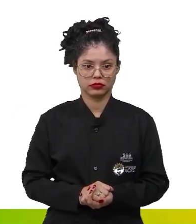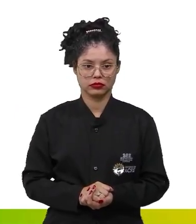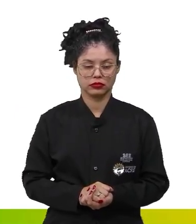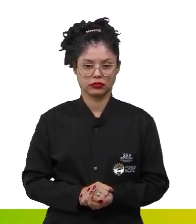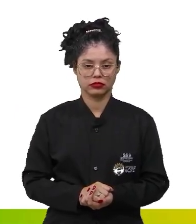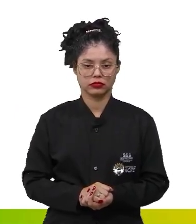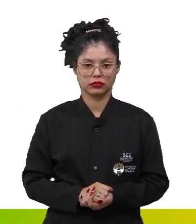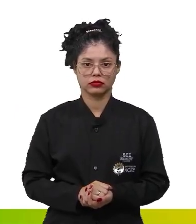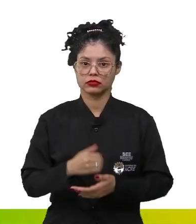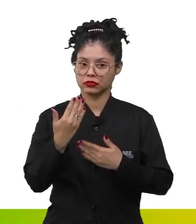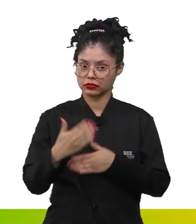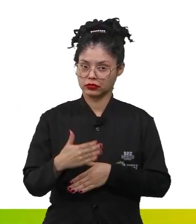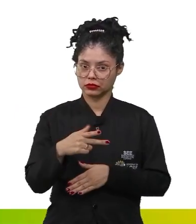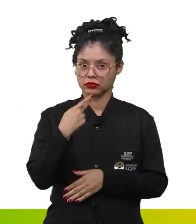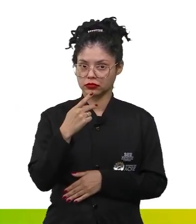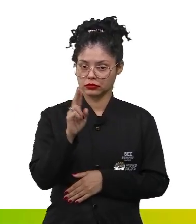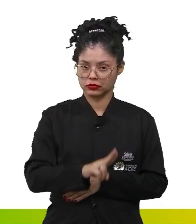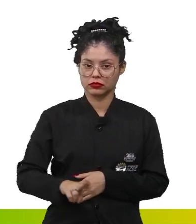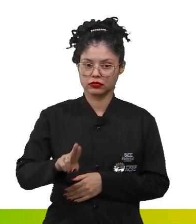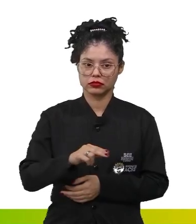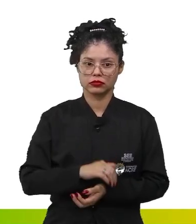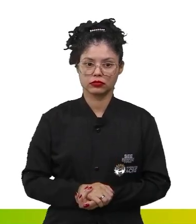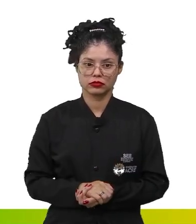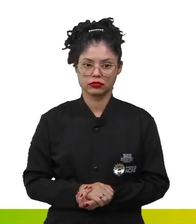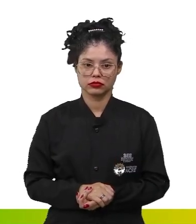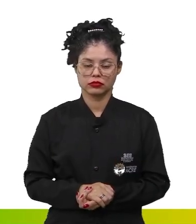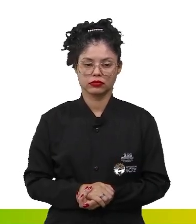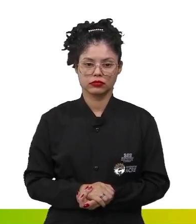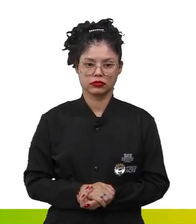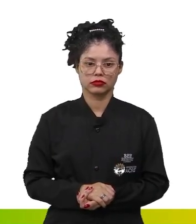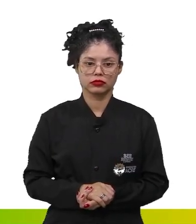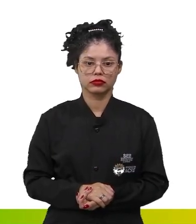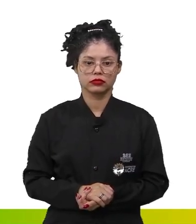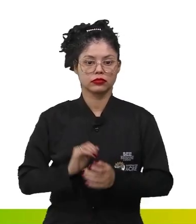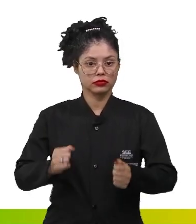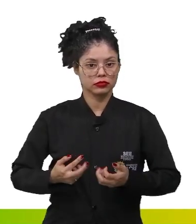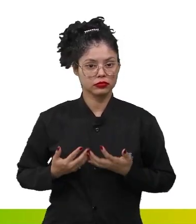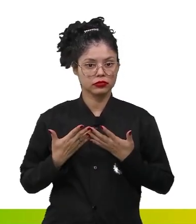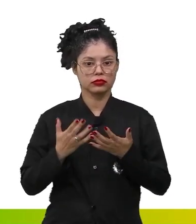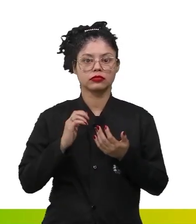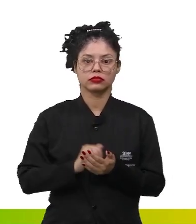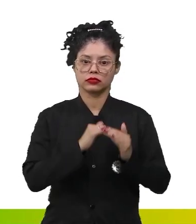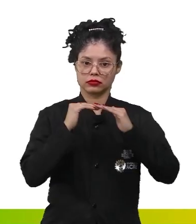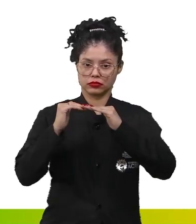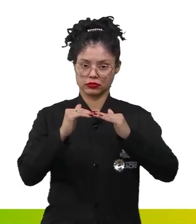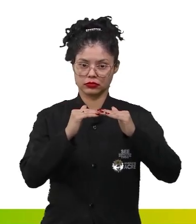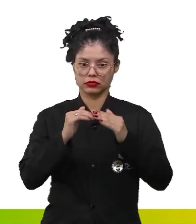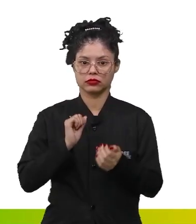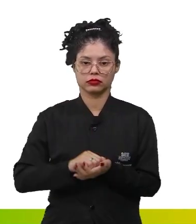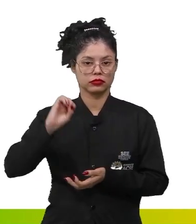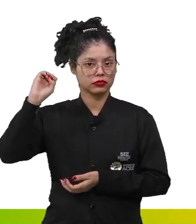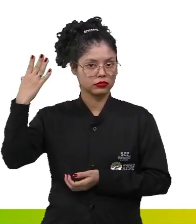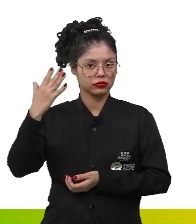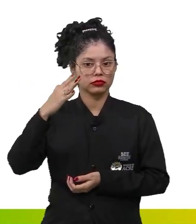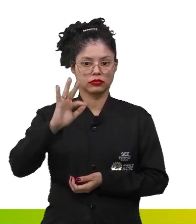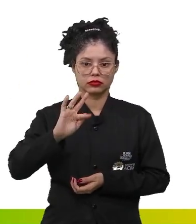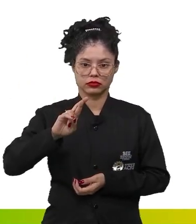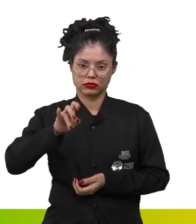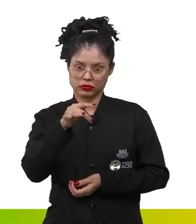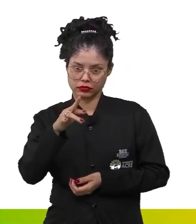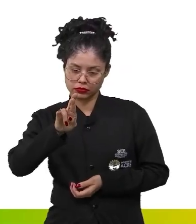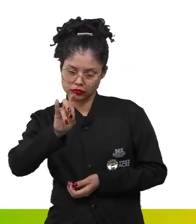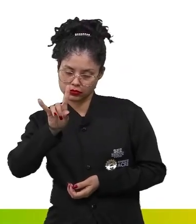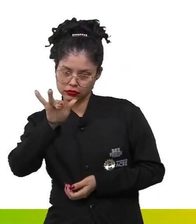recente ainda, a prova em que se utilizou esses dados, tá? Olha só, sendo motivados por instabilidades, como